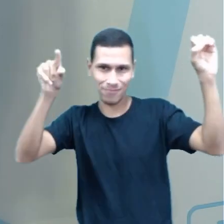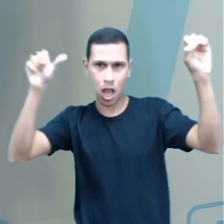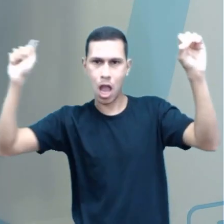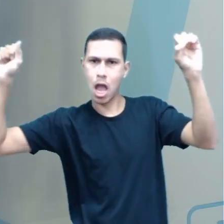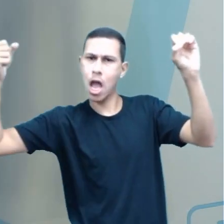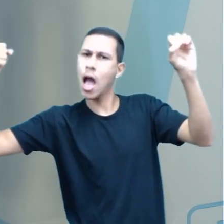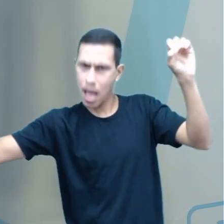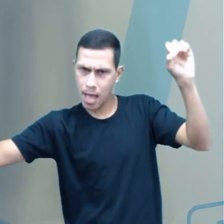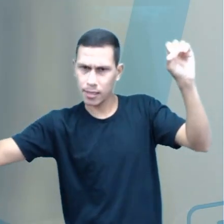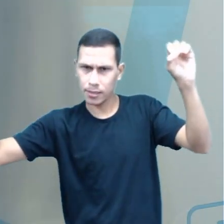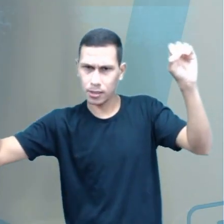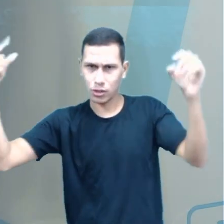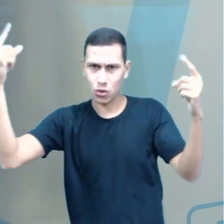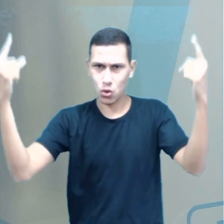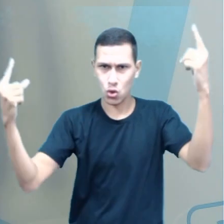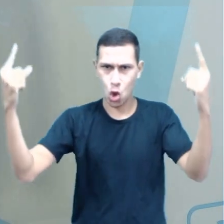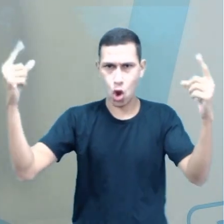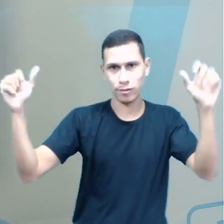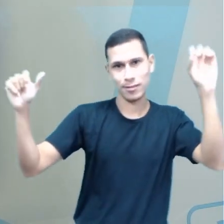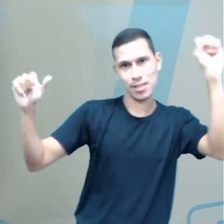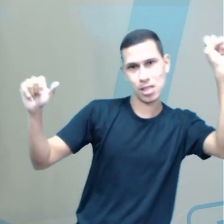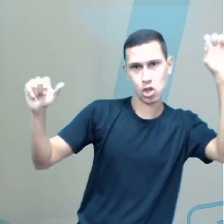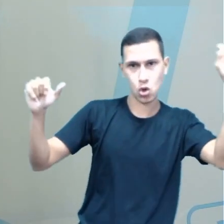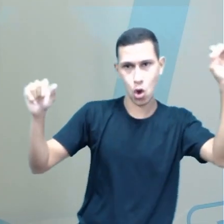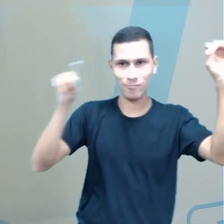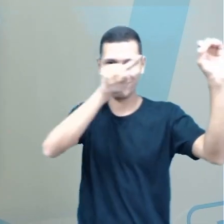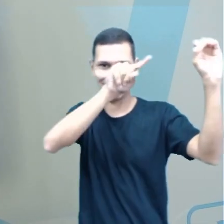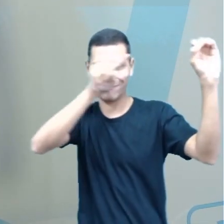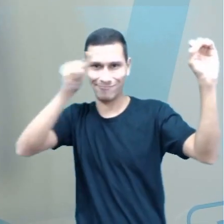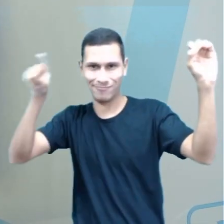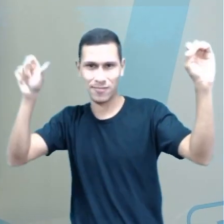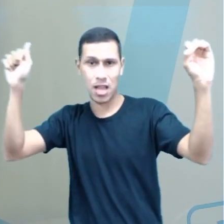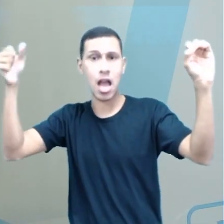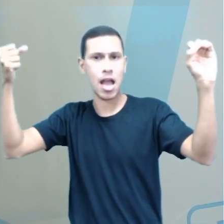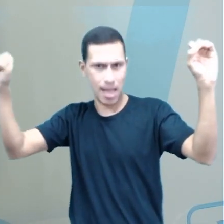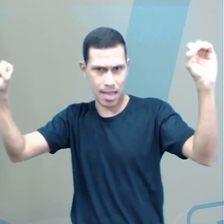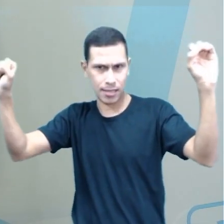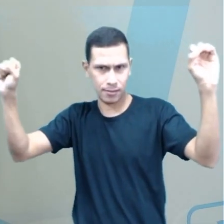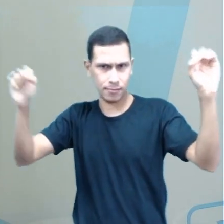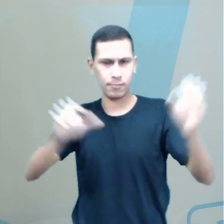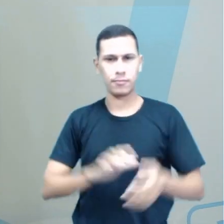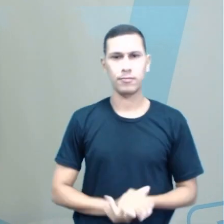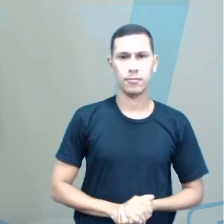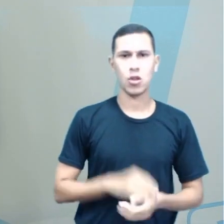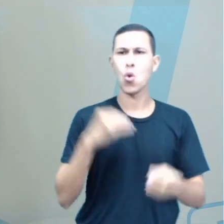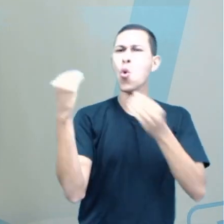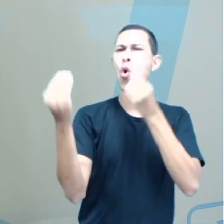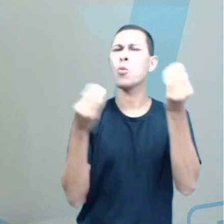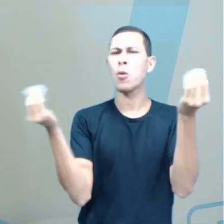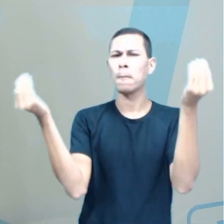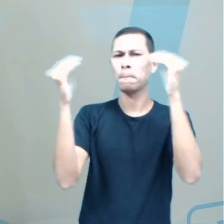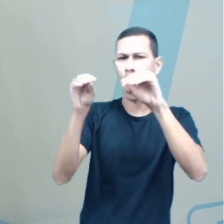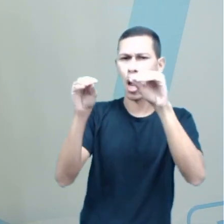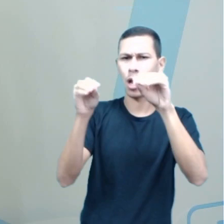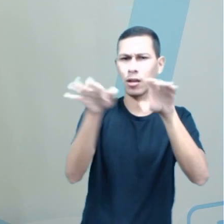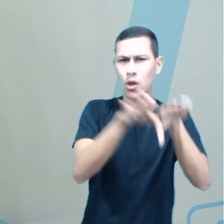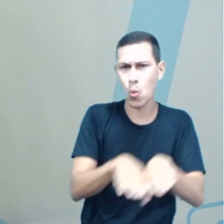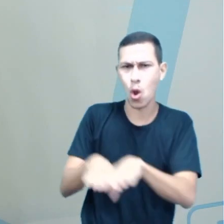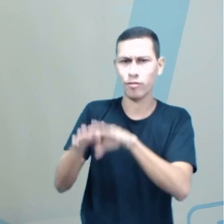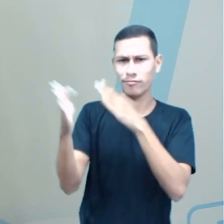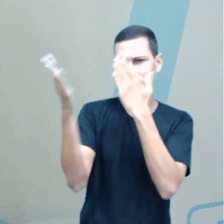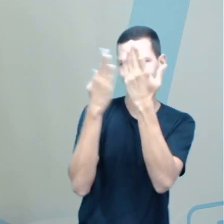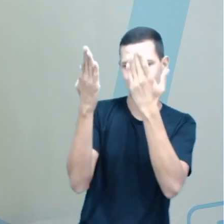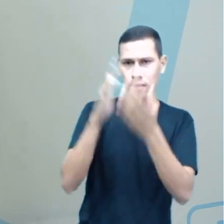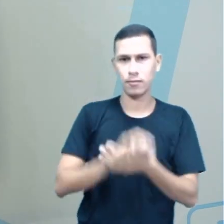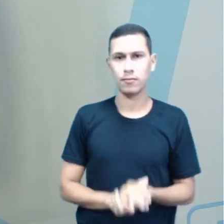ou seja, hoje está tão quente quanto ontem. Como é que a gente faz para colocar essa igualdade? As antes do